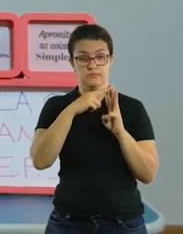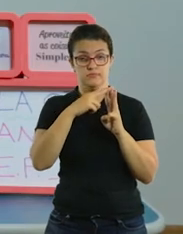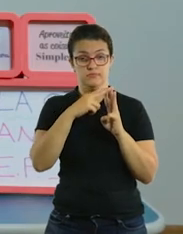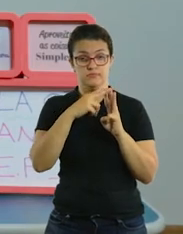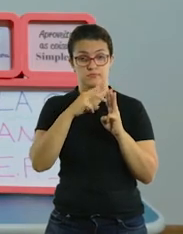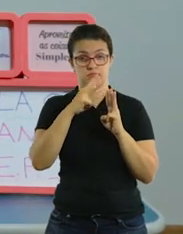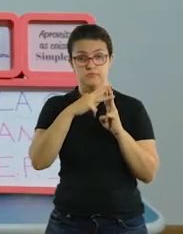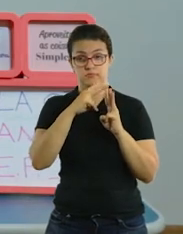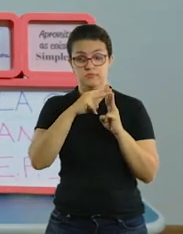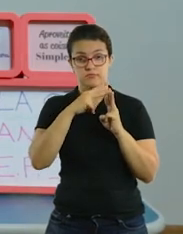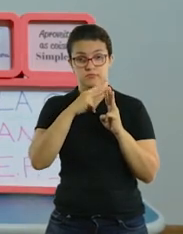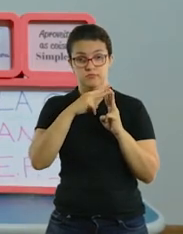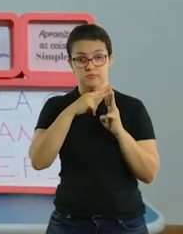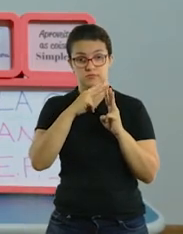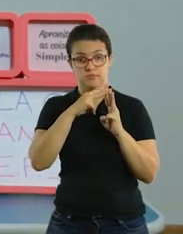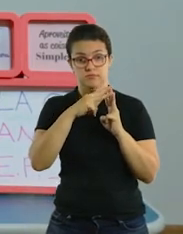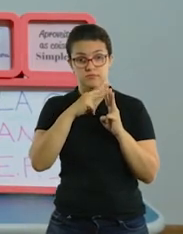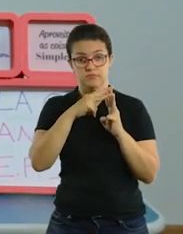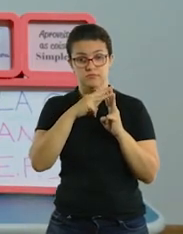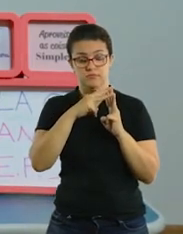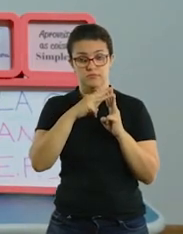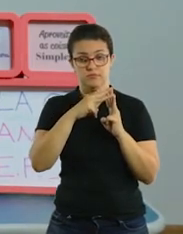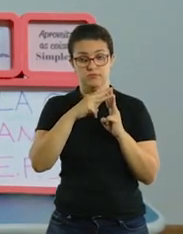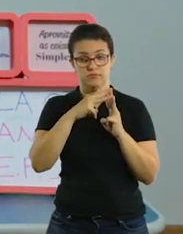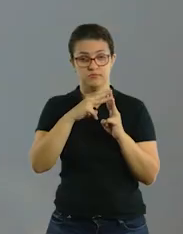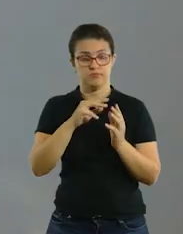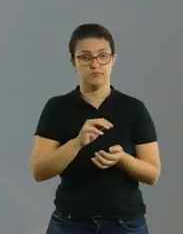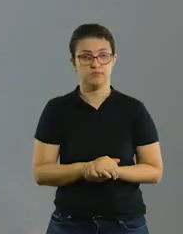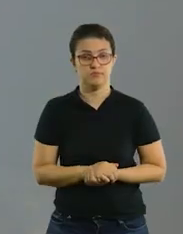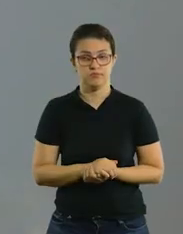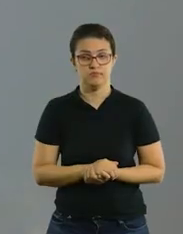E essas coloridinhas das unidades.